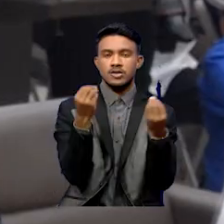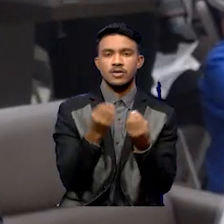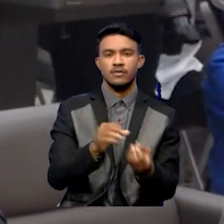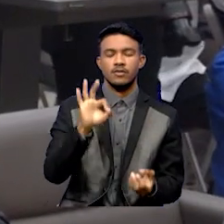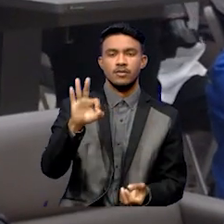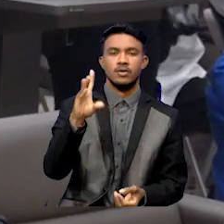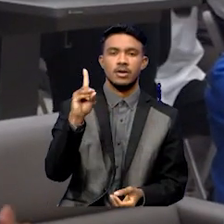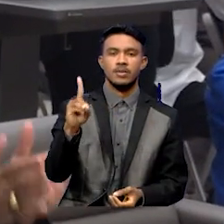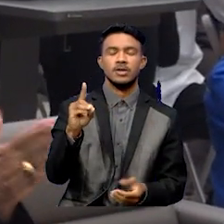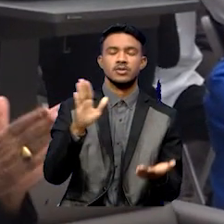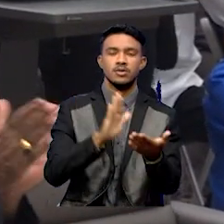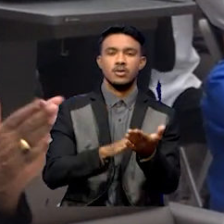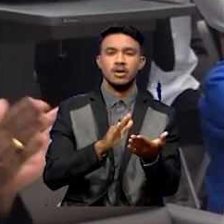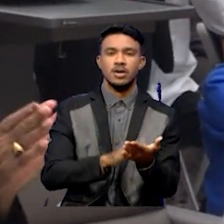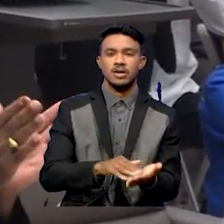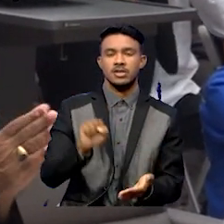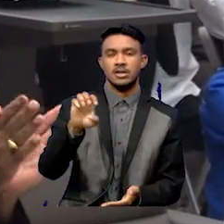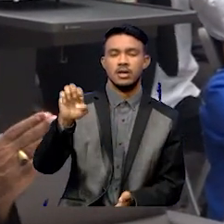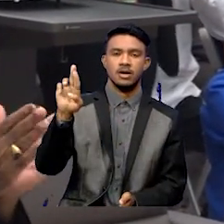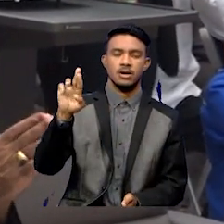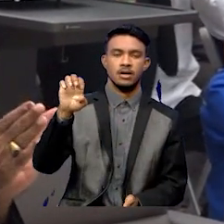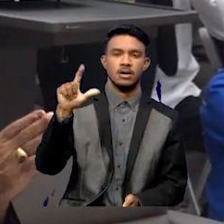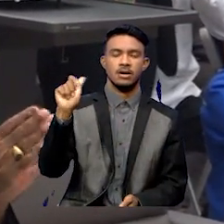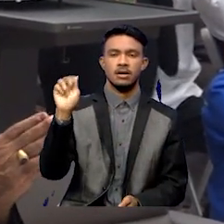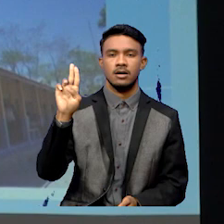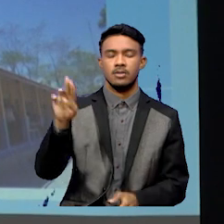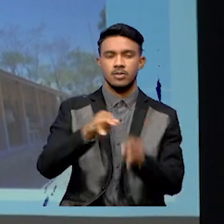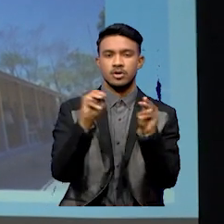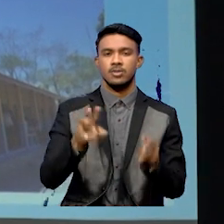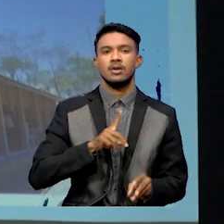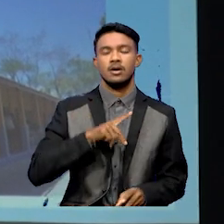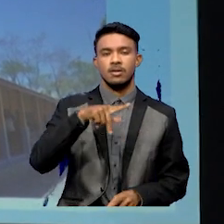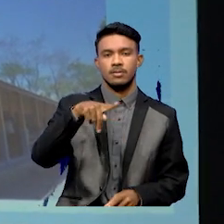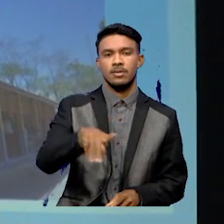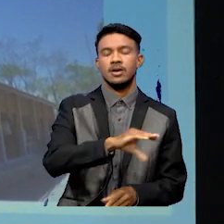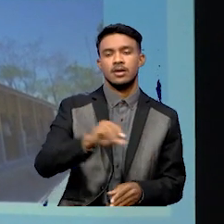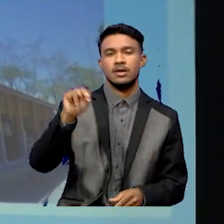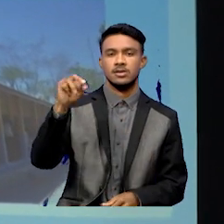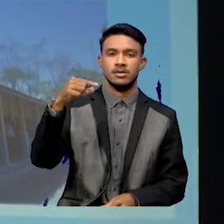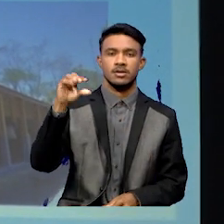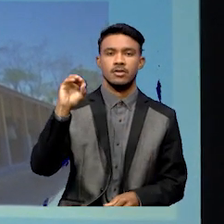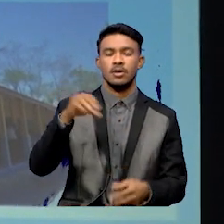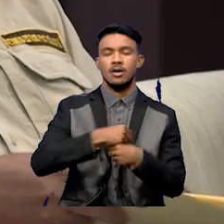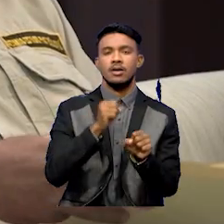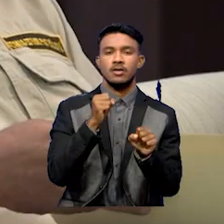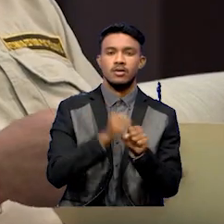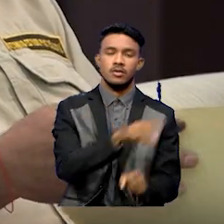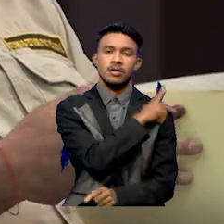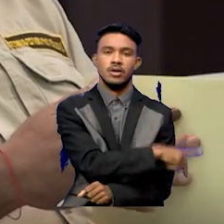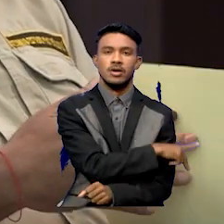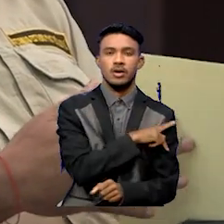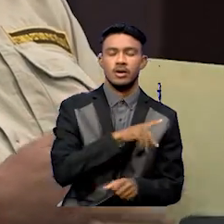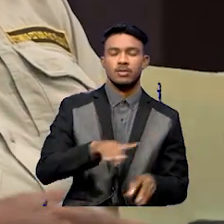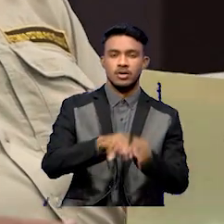edifício escola e seralau município Lauteng, ONG hadesta, se construi clínica e Balibar, município Dili,